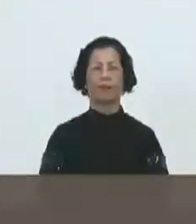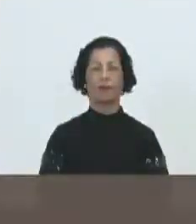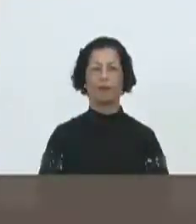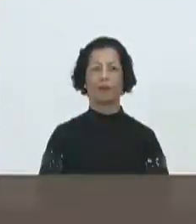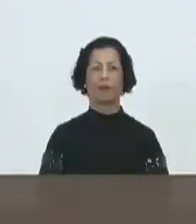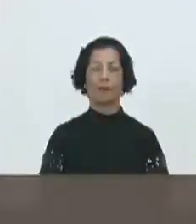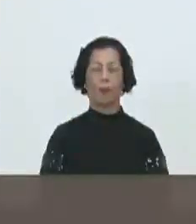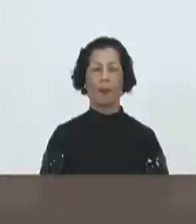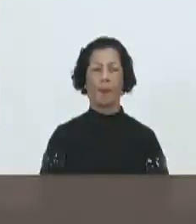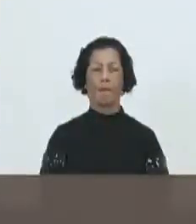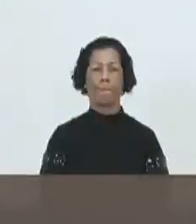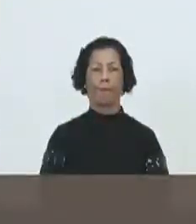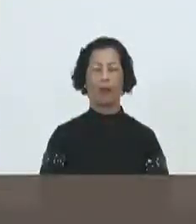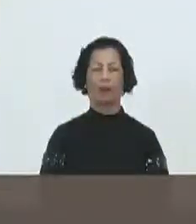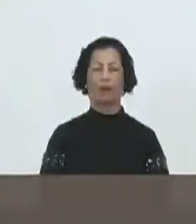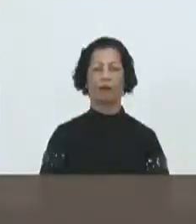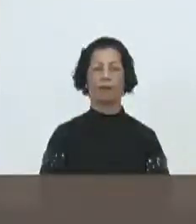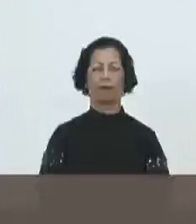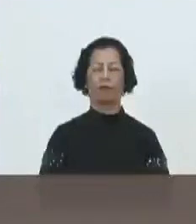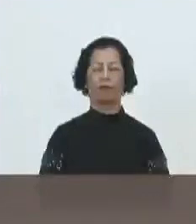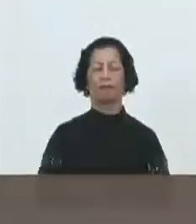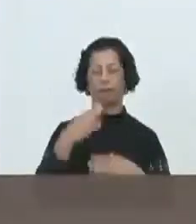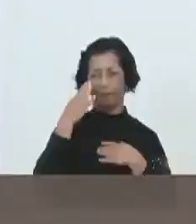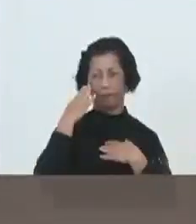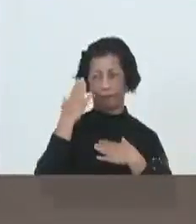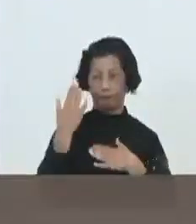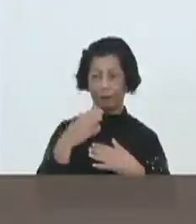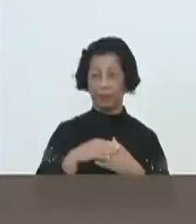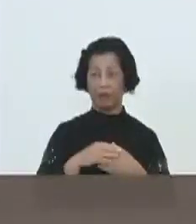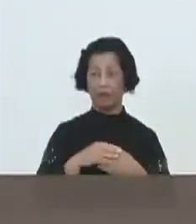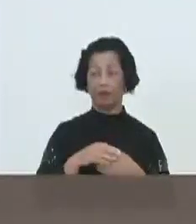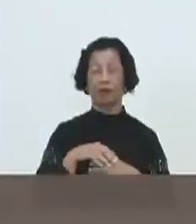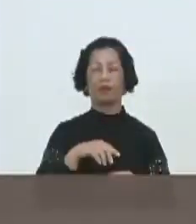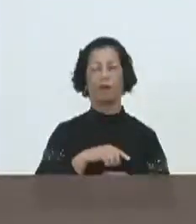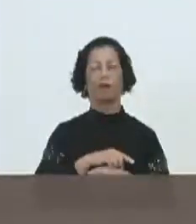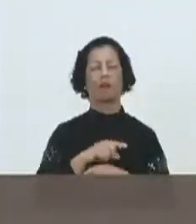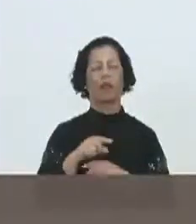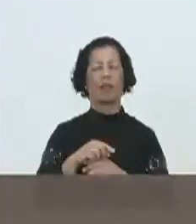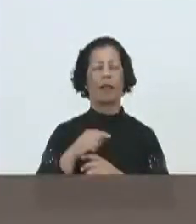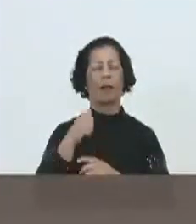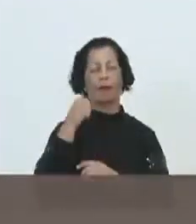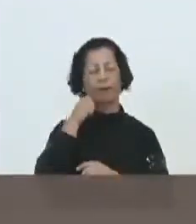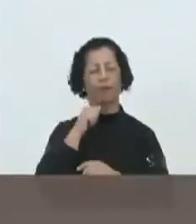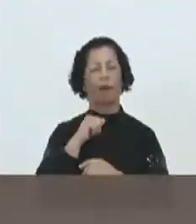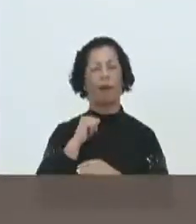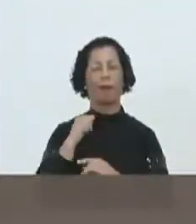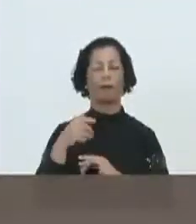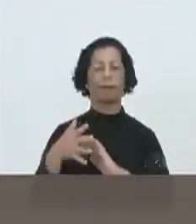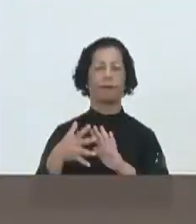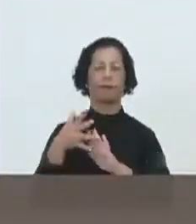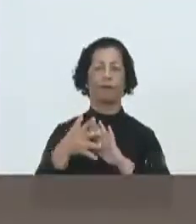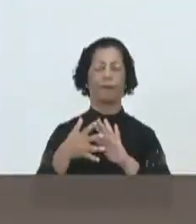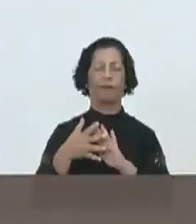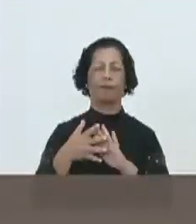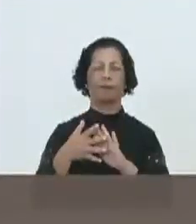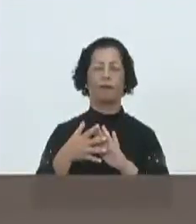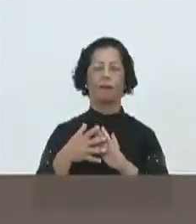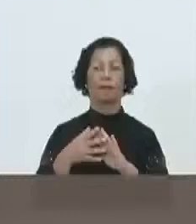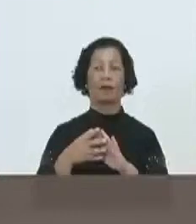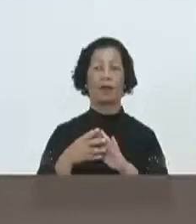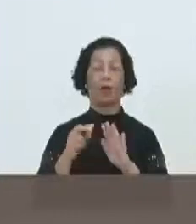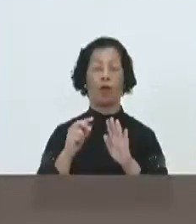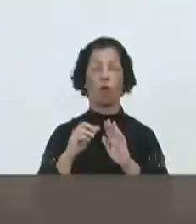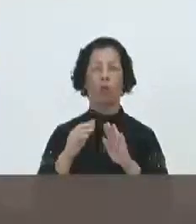obrigado obrigado Guilherme eu vou abrir a palavra Vereador Janete por favor 30 minutos